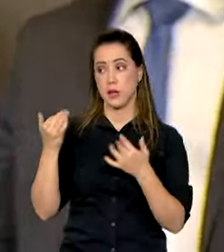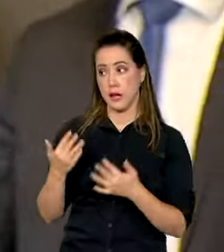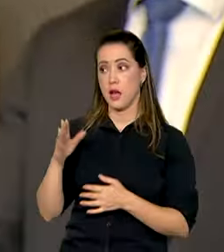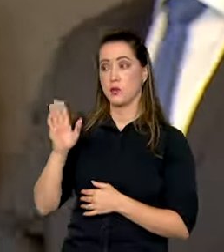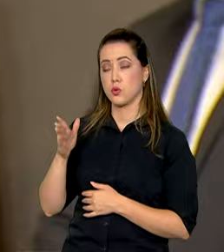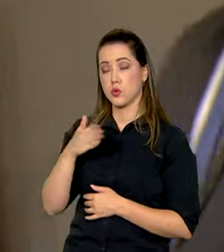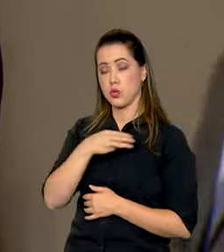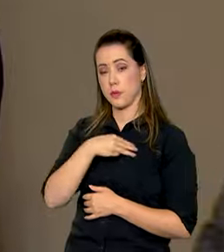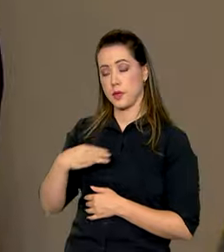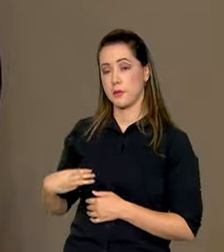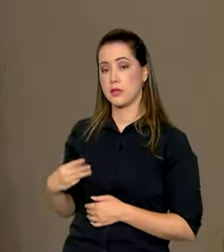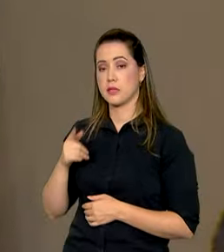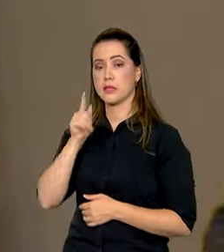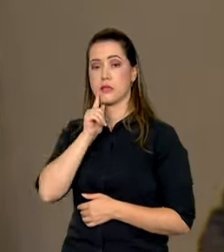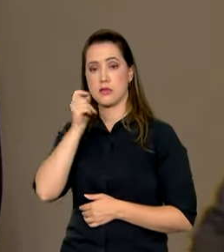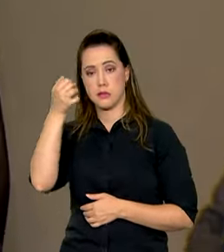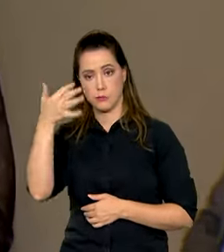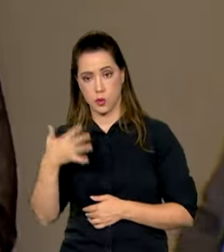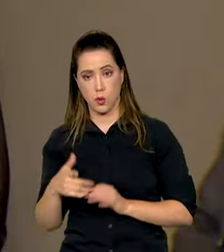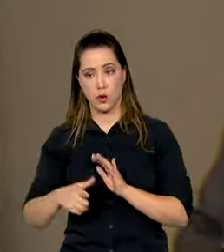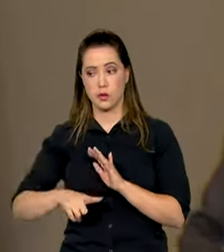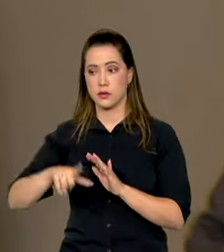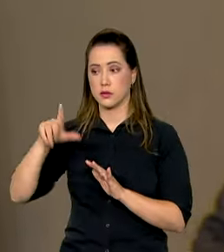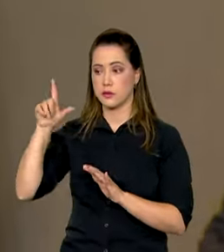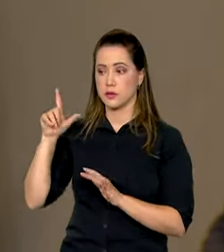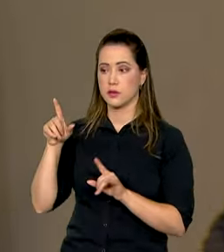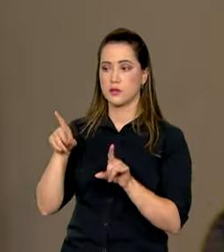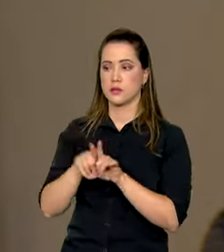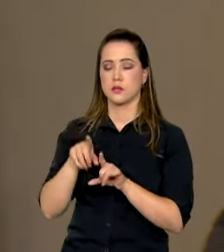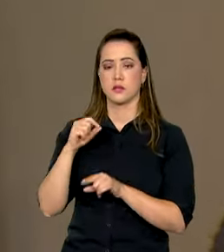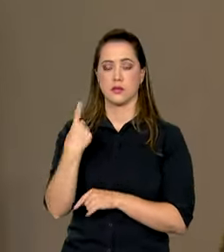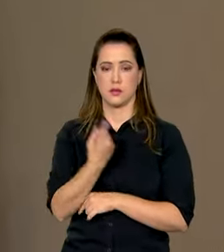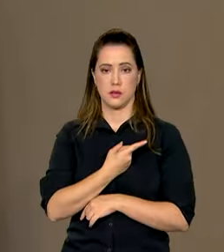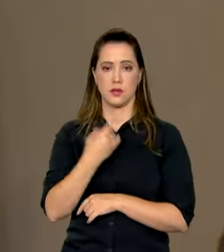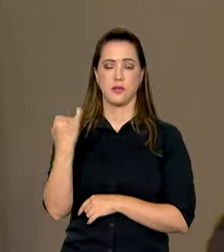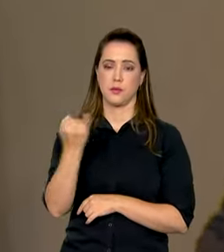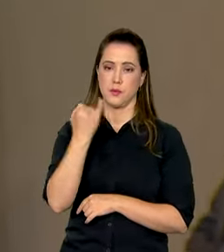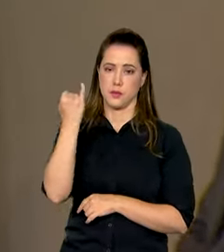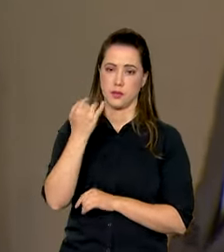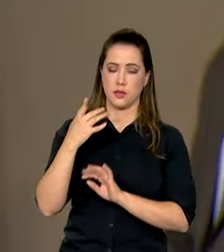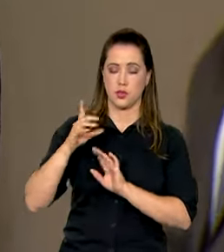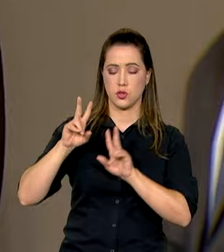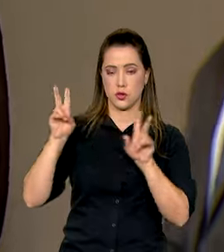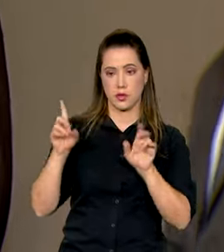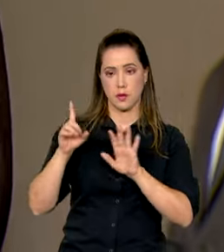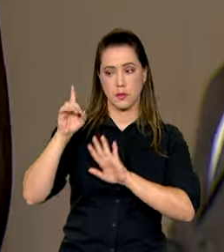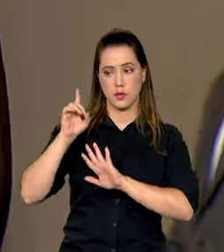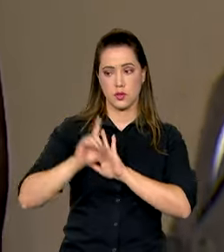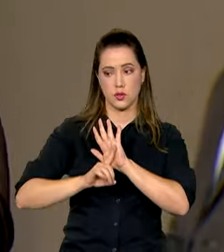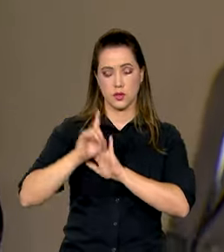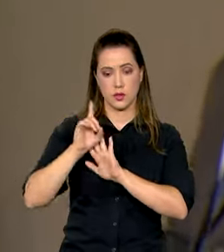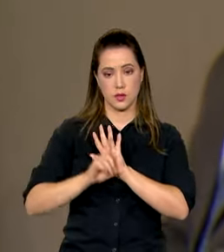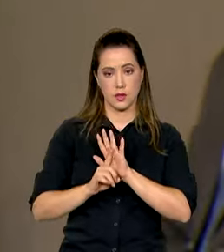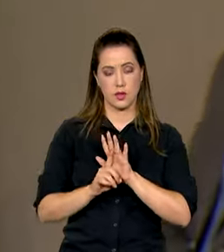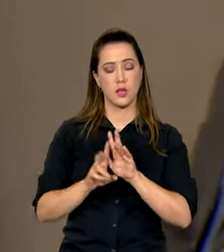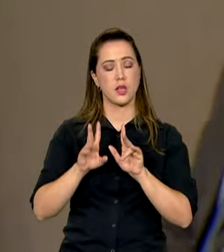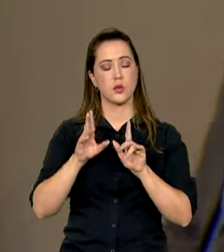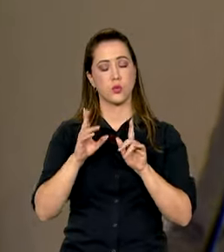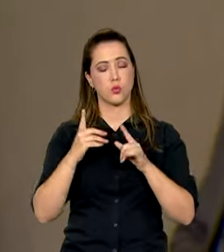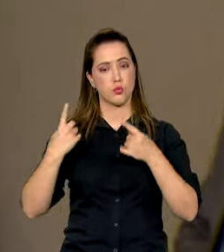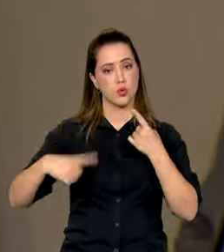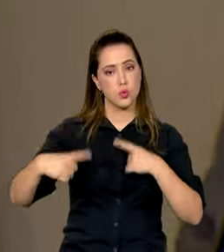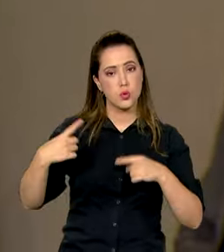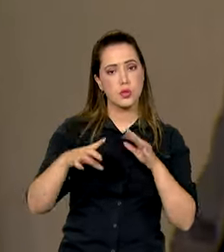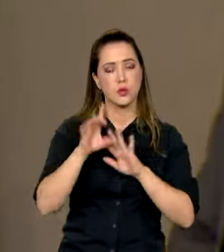Nízia mencionou agora há pouco, se trata de uma discussão sobre direitos. E ao se tratar de uma discussão